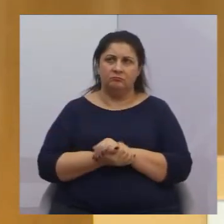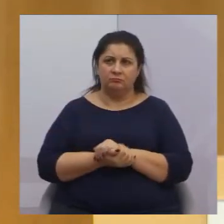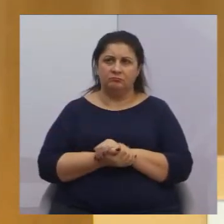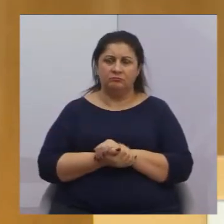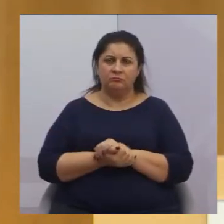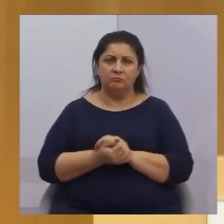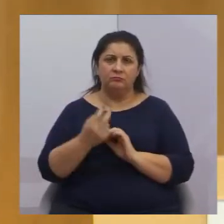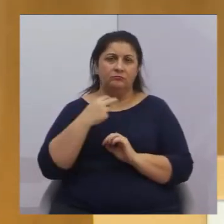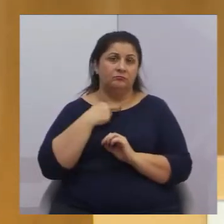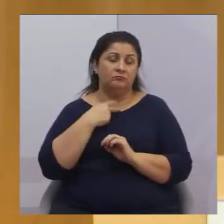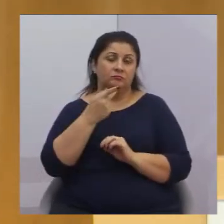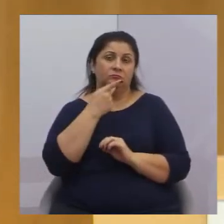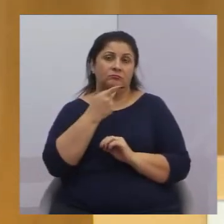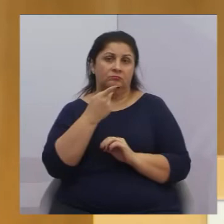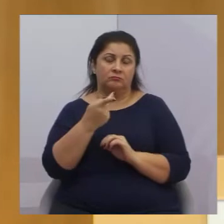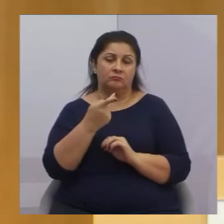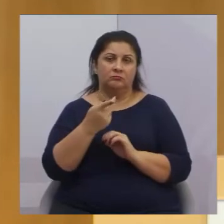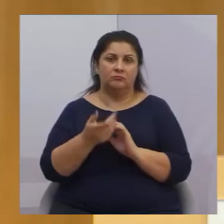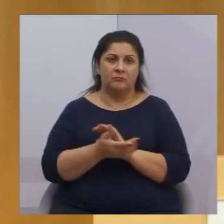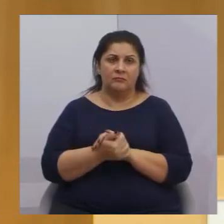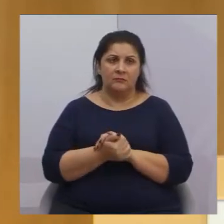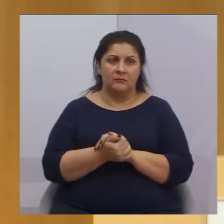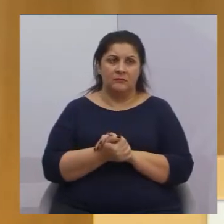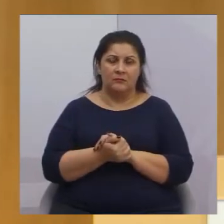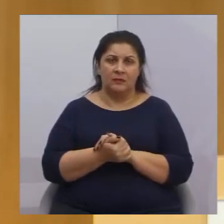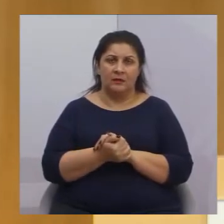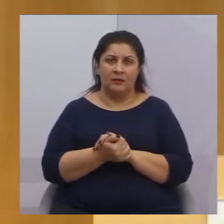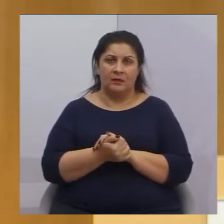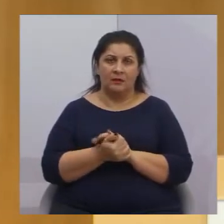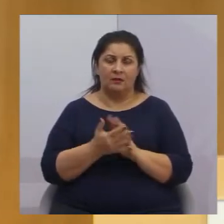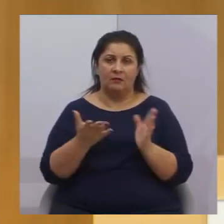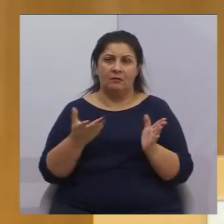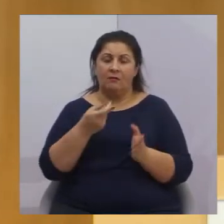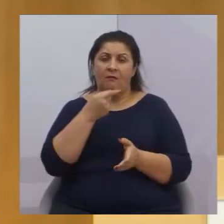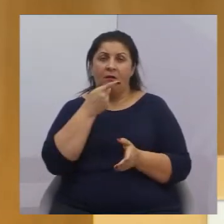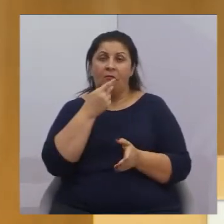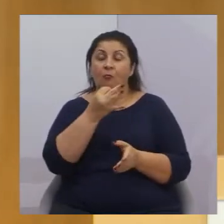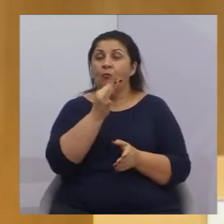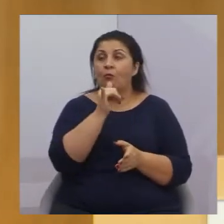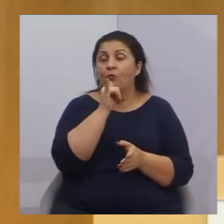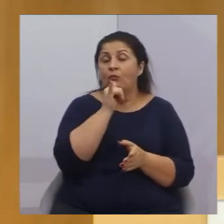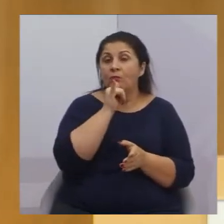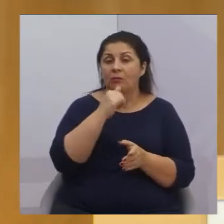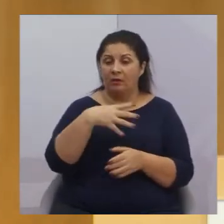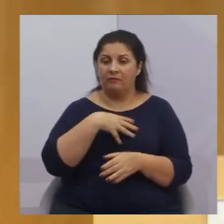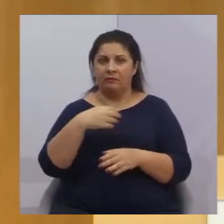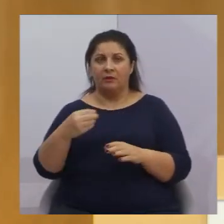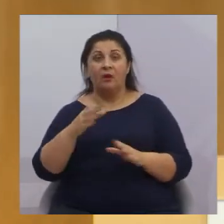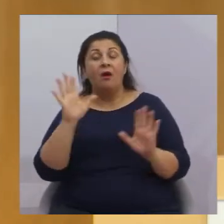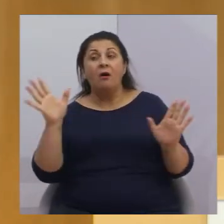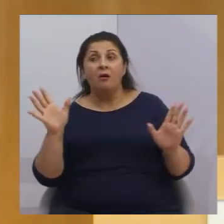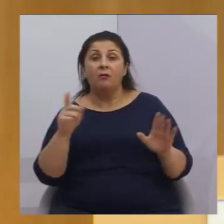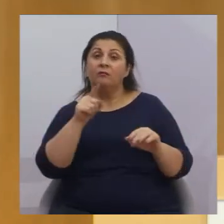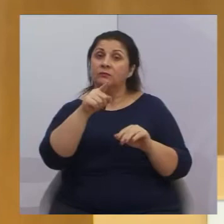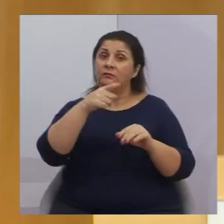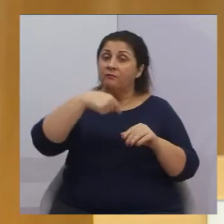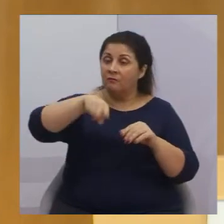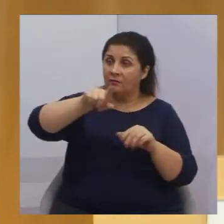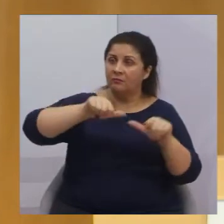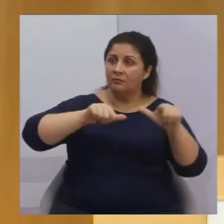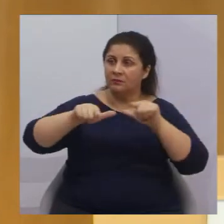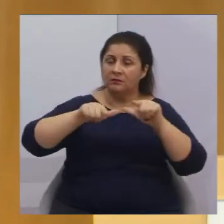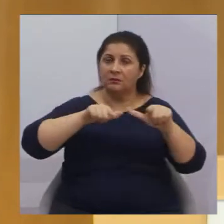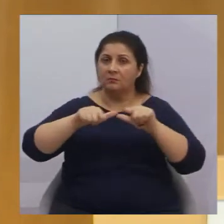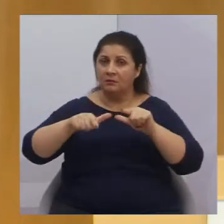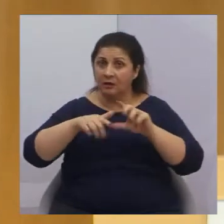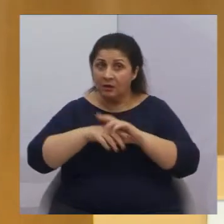gente não pode falar, olha, né, por exemplo, dar uma dica para os nossos filhos, né? Olha, você vai para esse trabalho